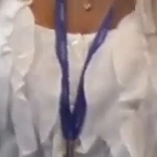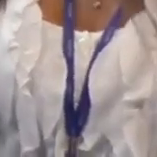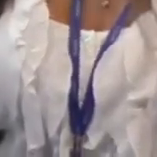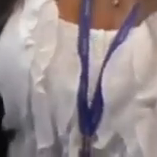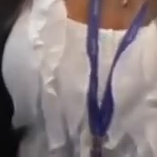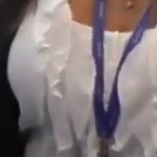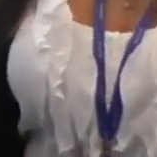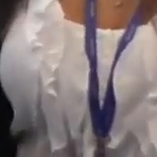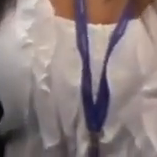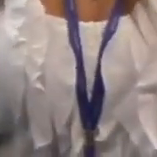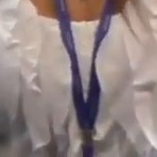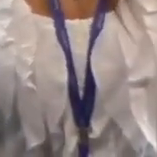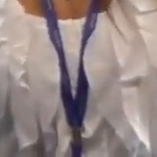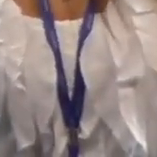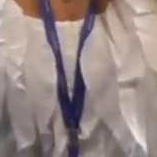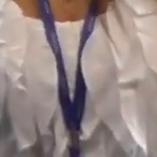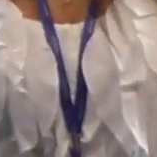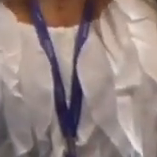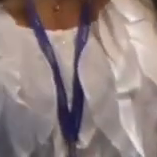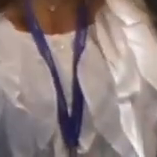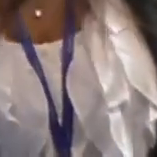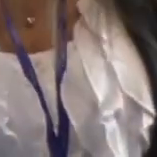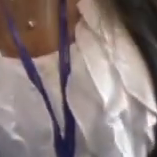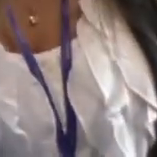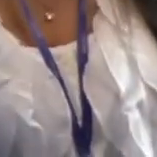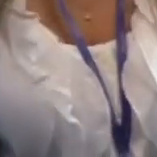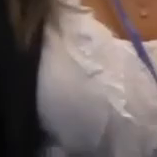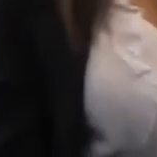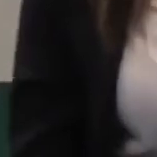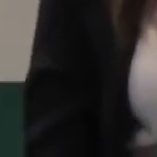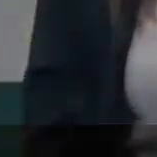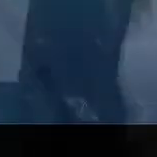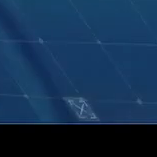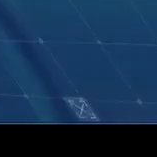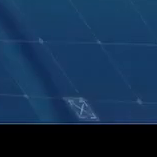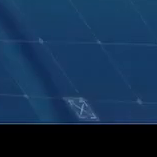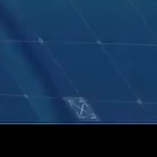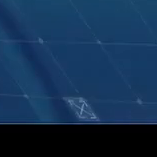vinda. Obrigada. E encerramos aqui, né? Sim. Legal. Até mais, gente. Até mais.